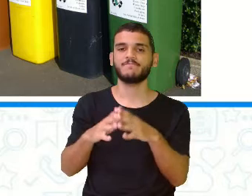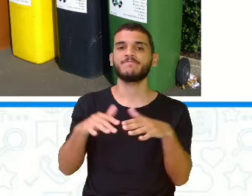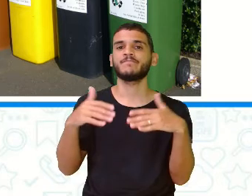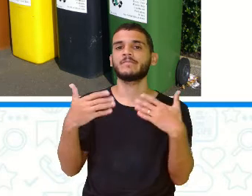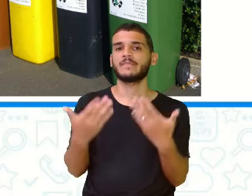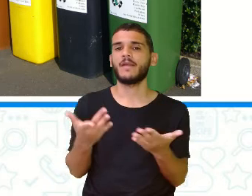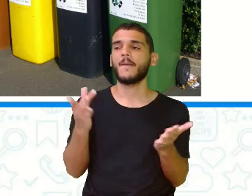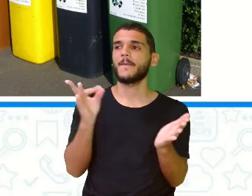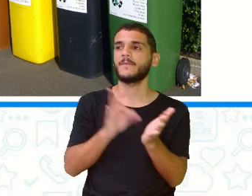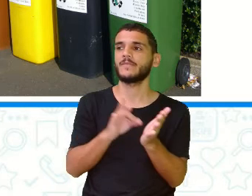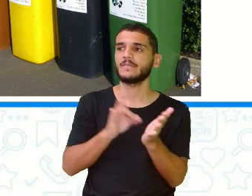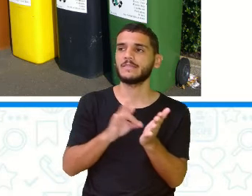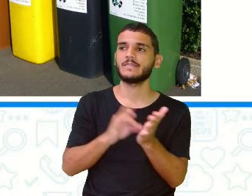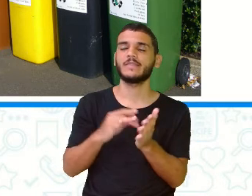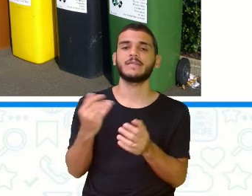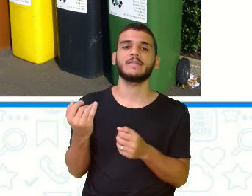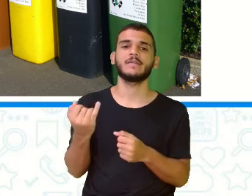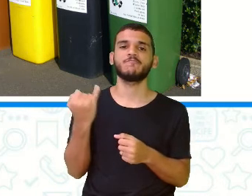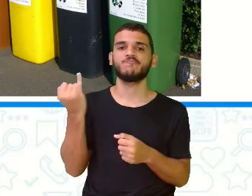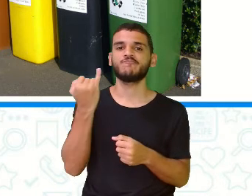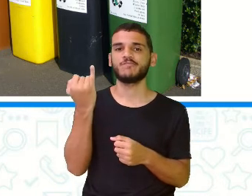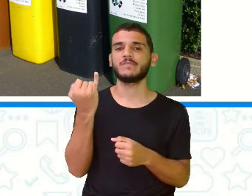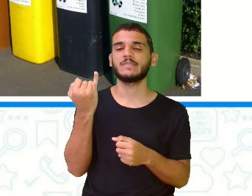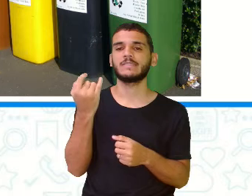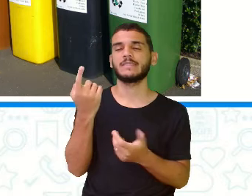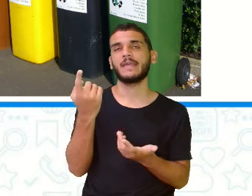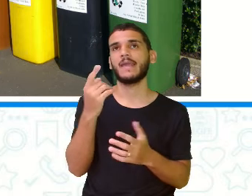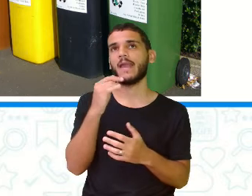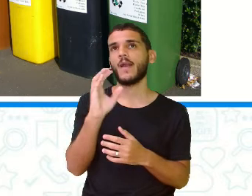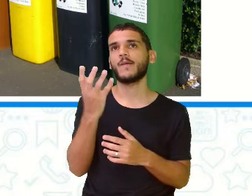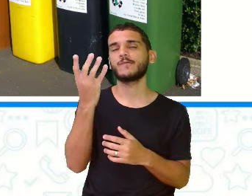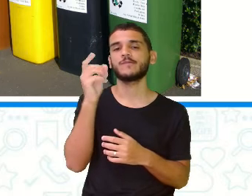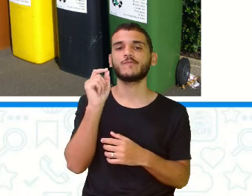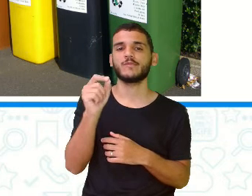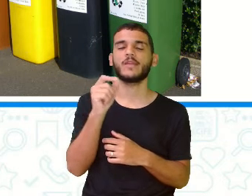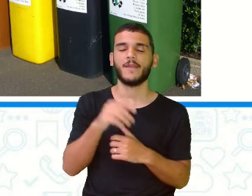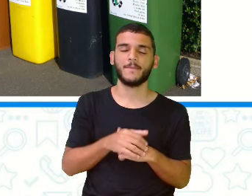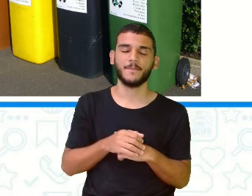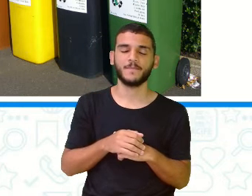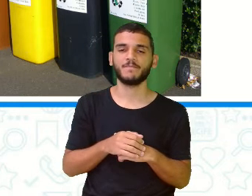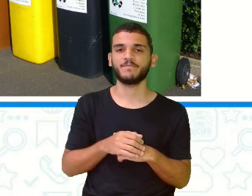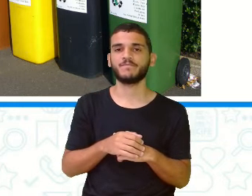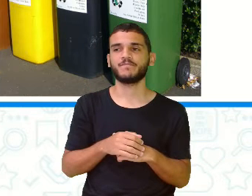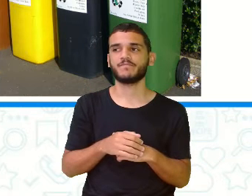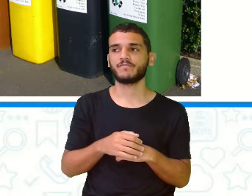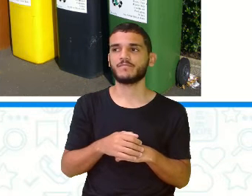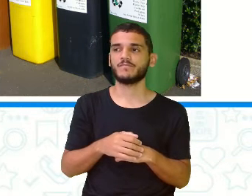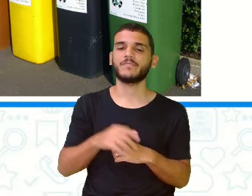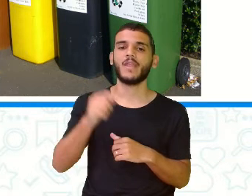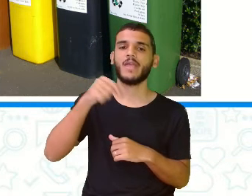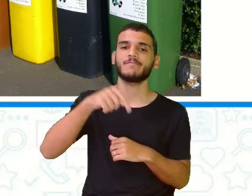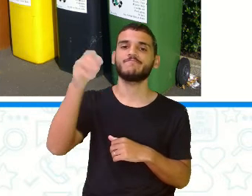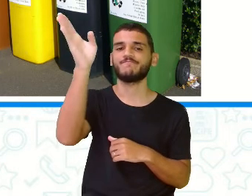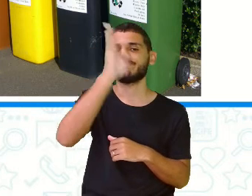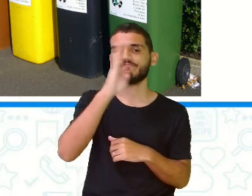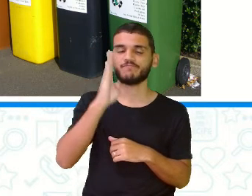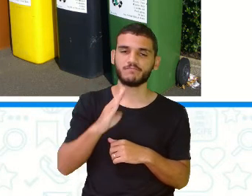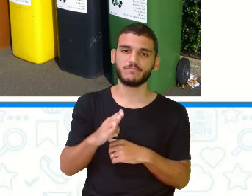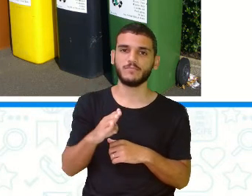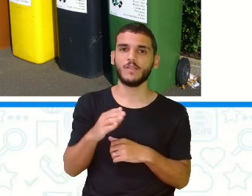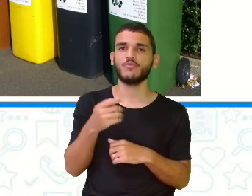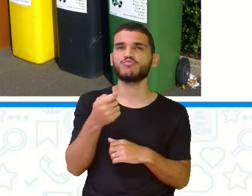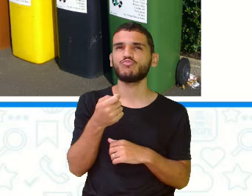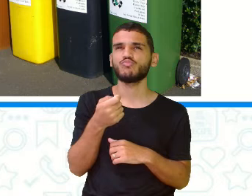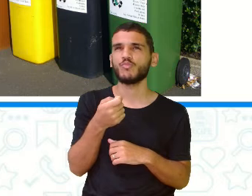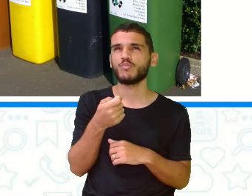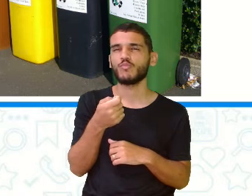essa verdadeira riqueza vem sendo ignorada. Para se ter uma ideia, no país todo, apenas 1%